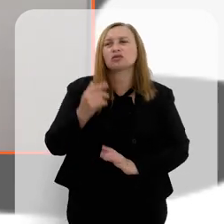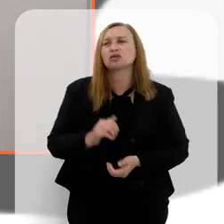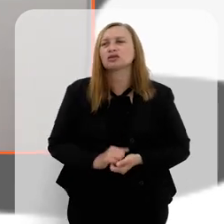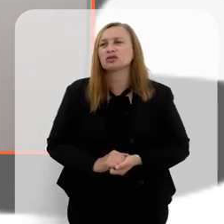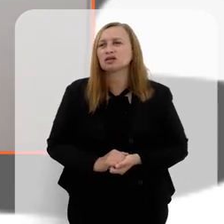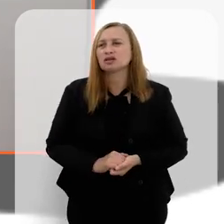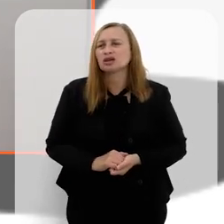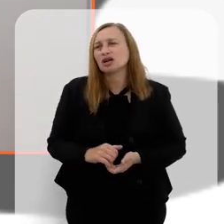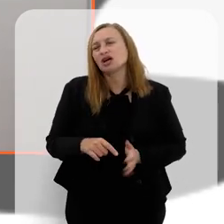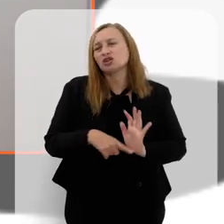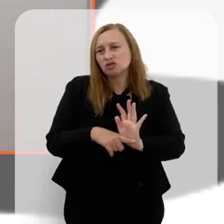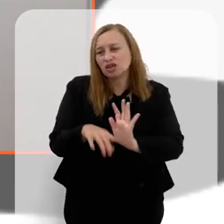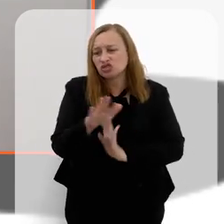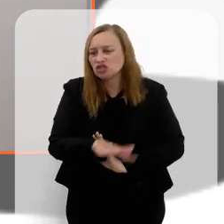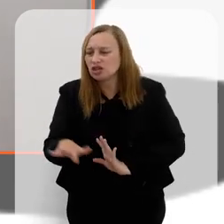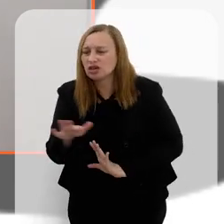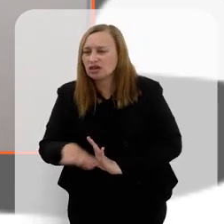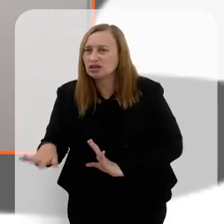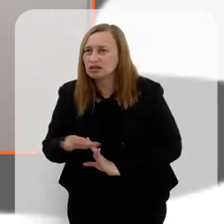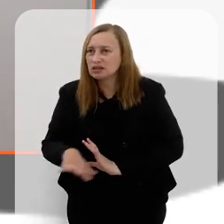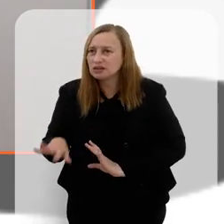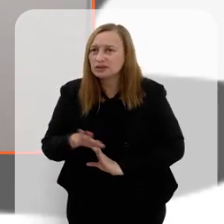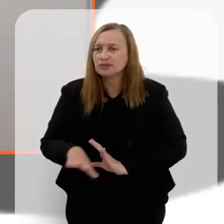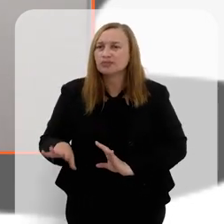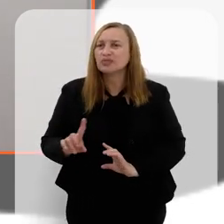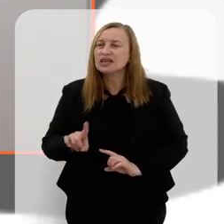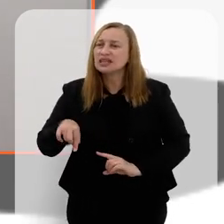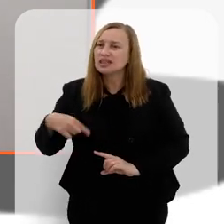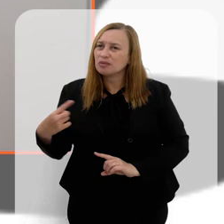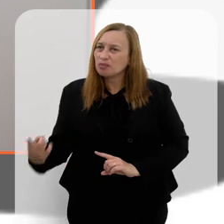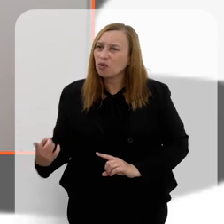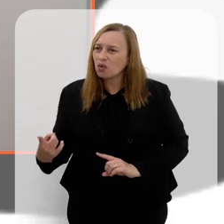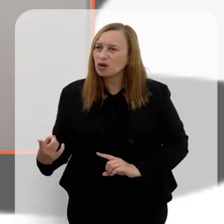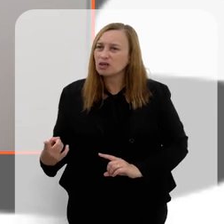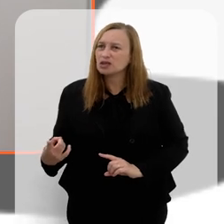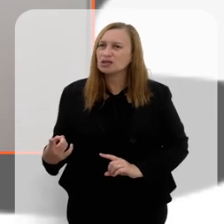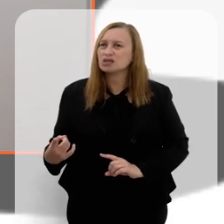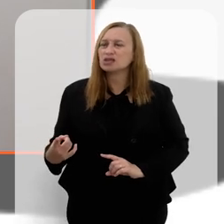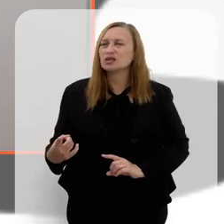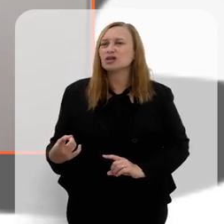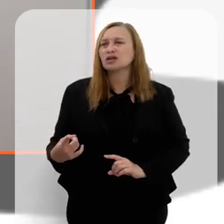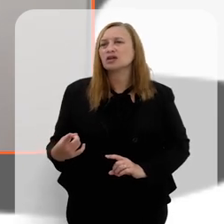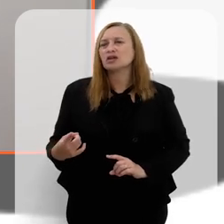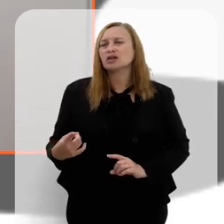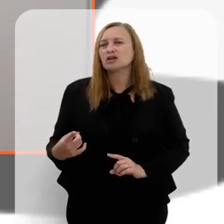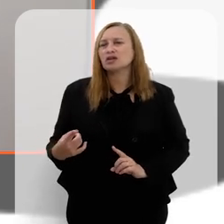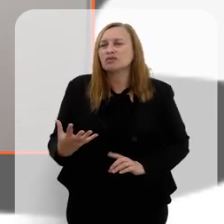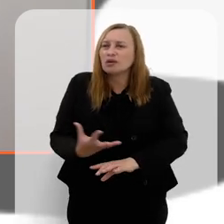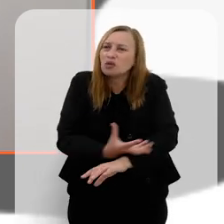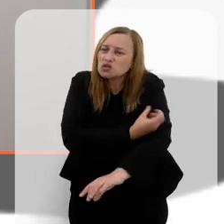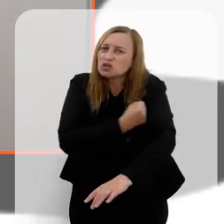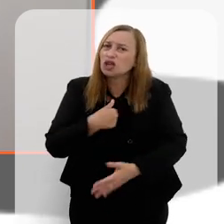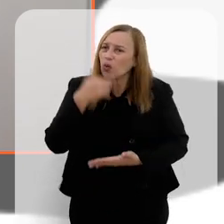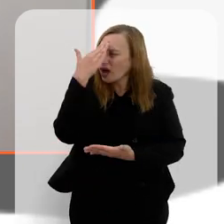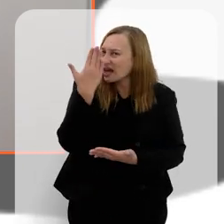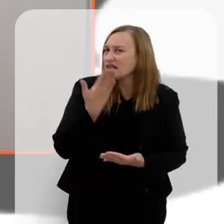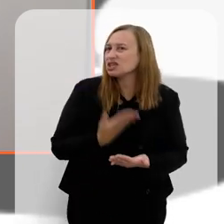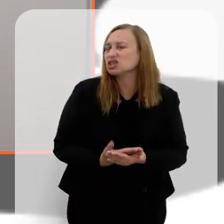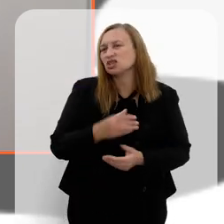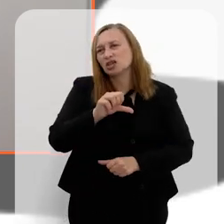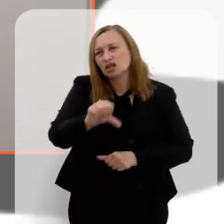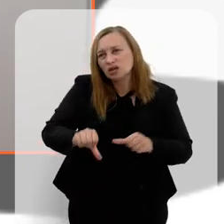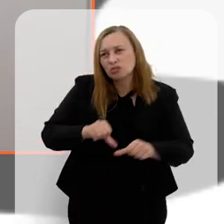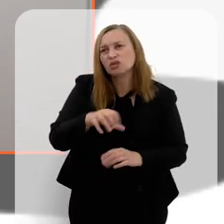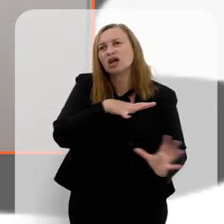ajudar as crianças, né? E depois disso, o que me move é que eu acredito